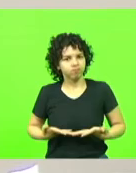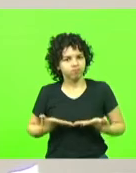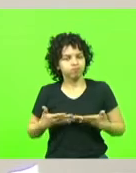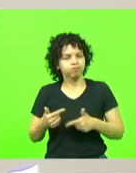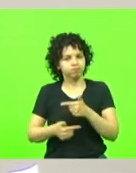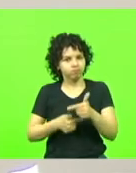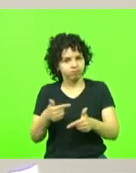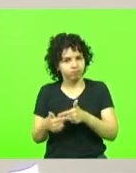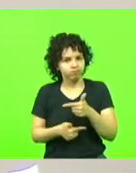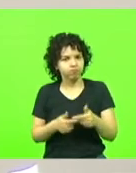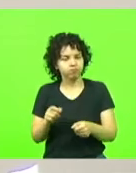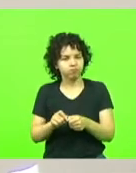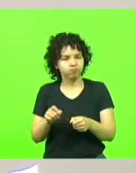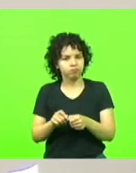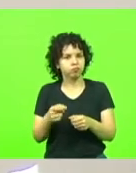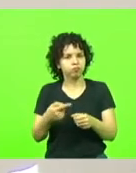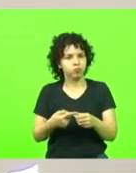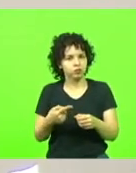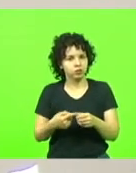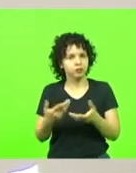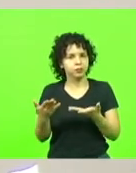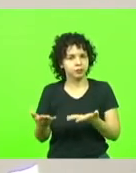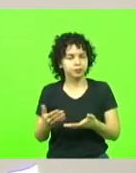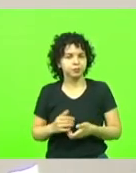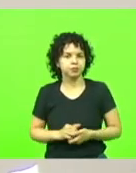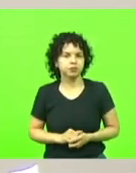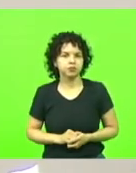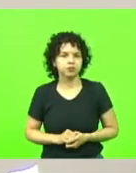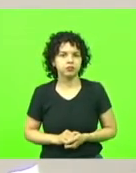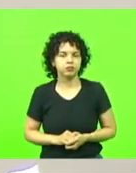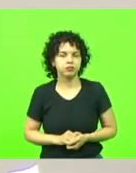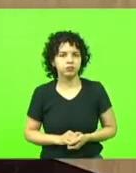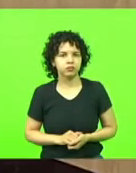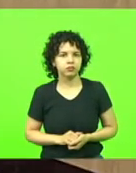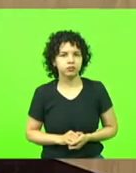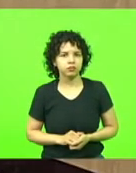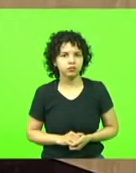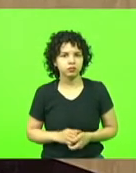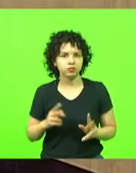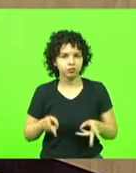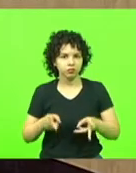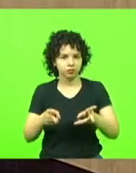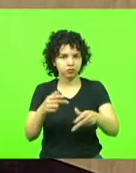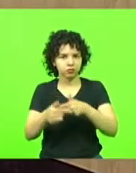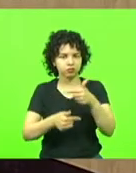trabalho que vem fazendo no município de Ilhota. Obrigado, senhor presidente. Continua a discussão.